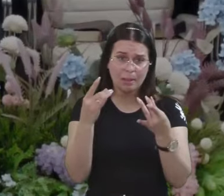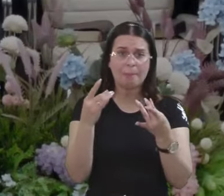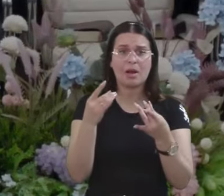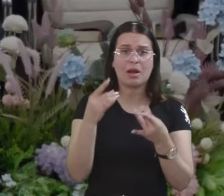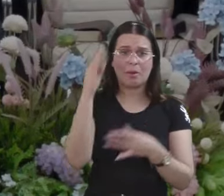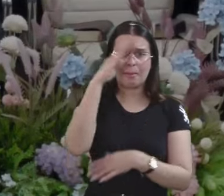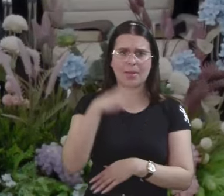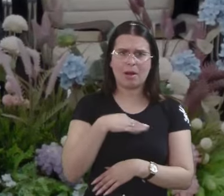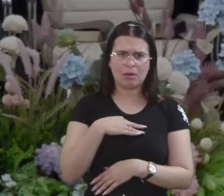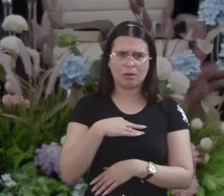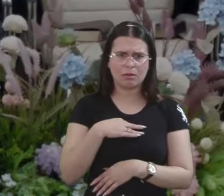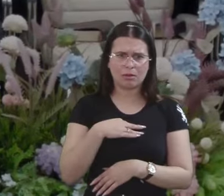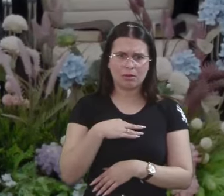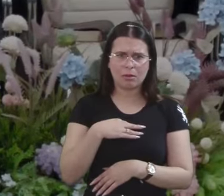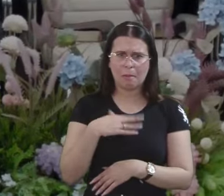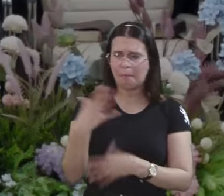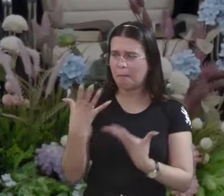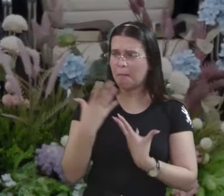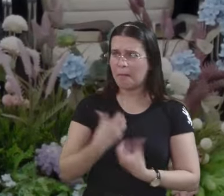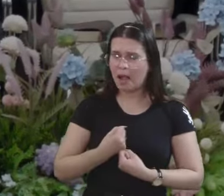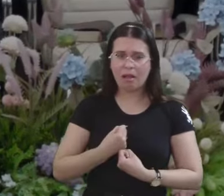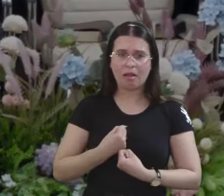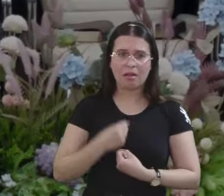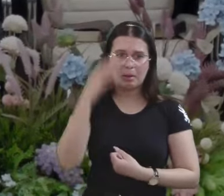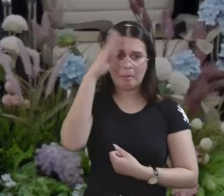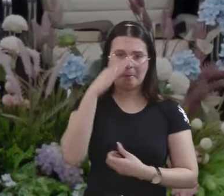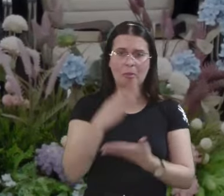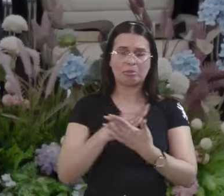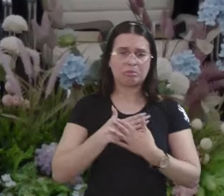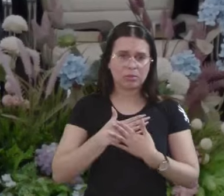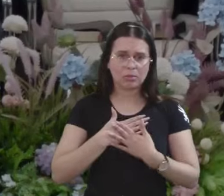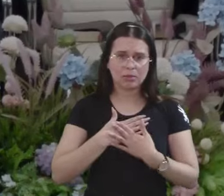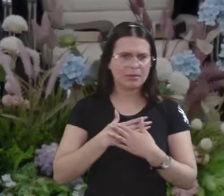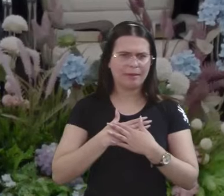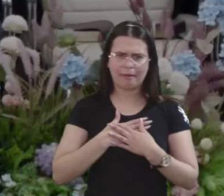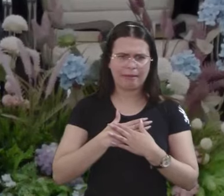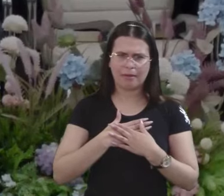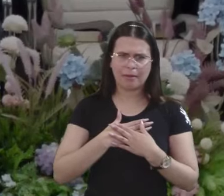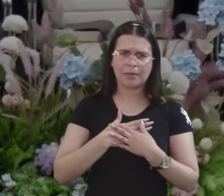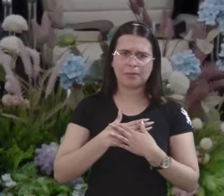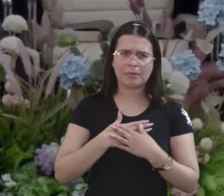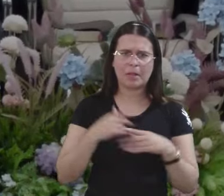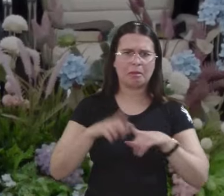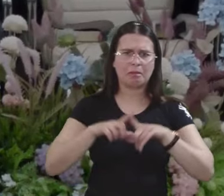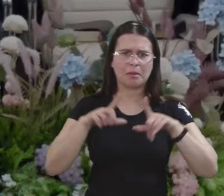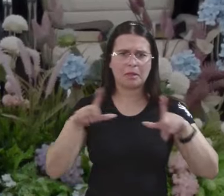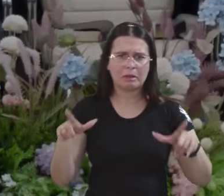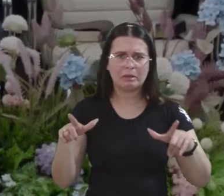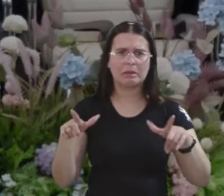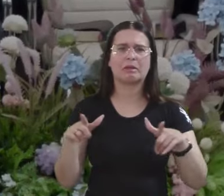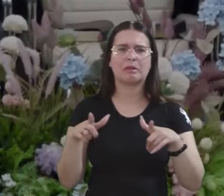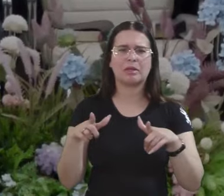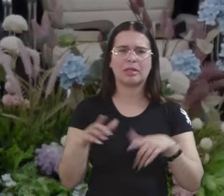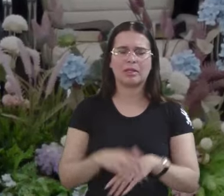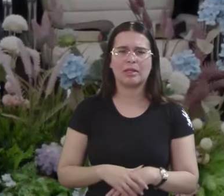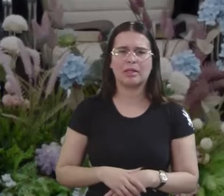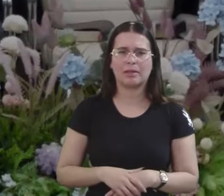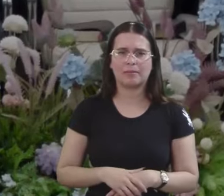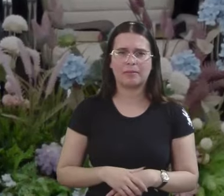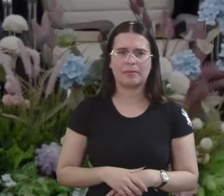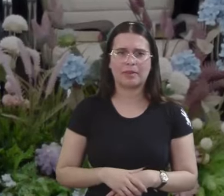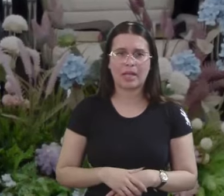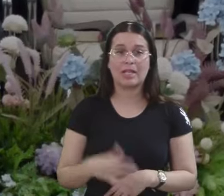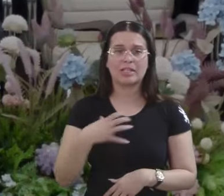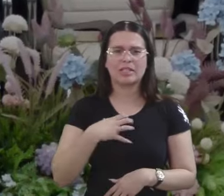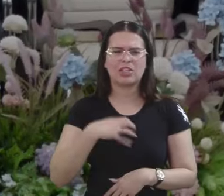mostrar quanta gente está te ouvindo na sua igreja. Não tem ninguém. Ninguém quer te ouvir. Ninguém chega. O Espírito